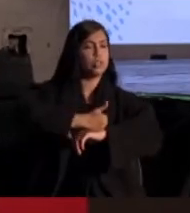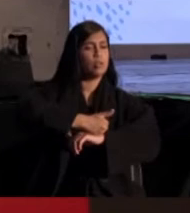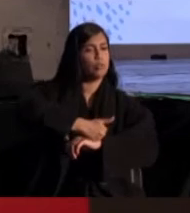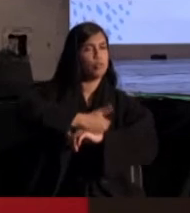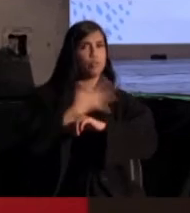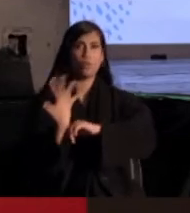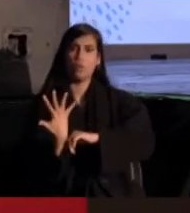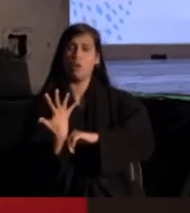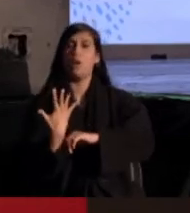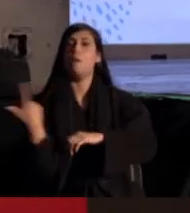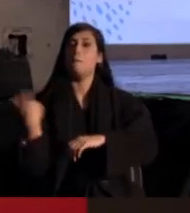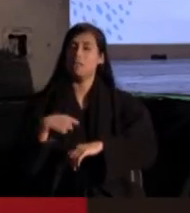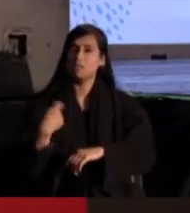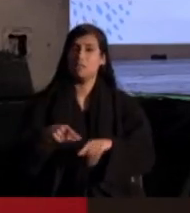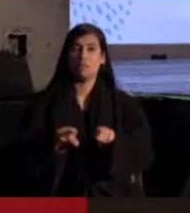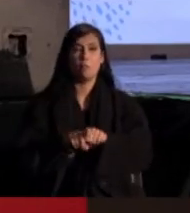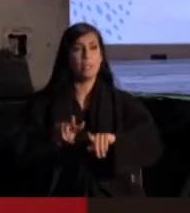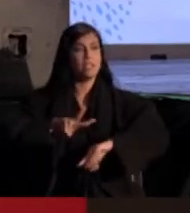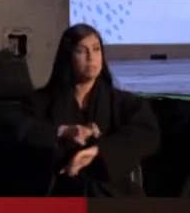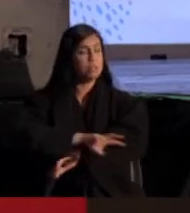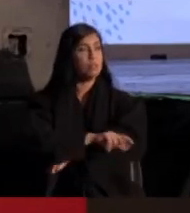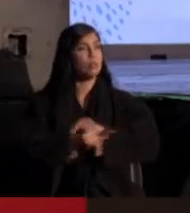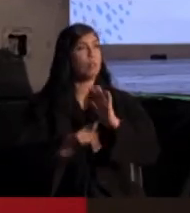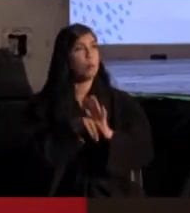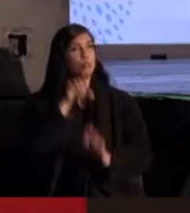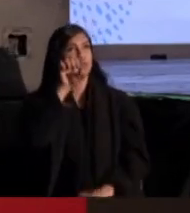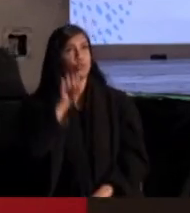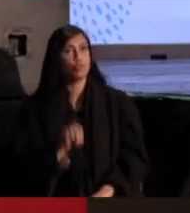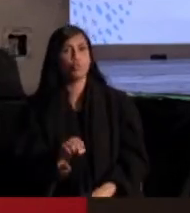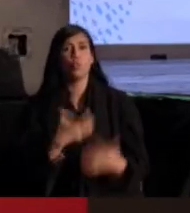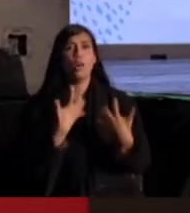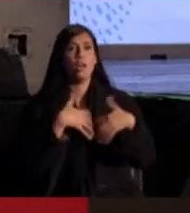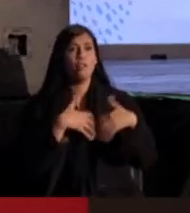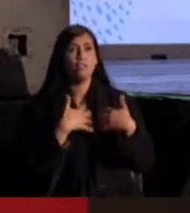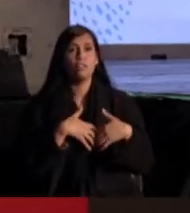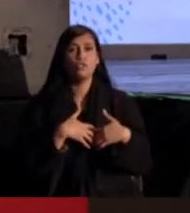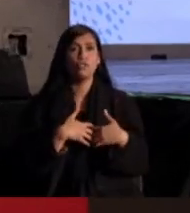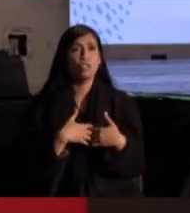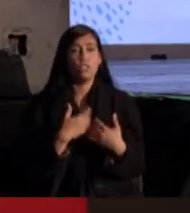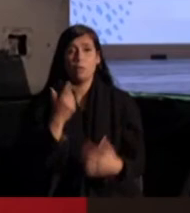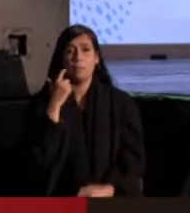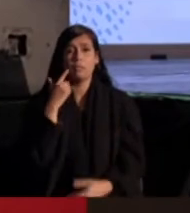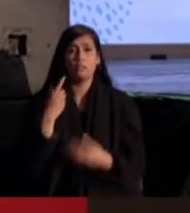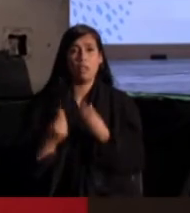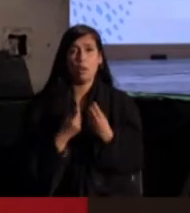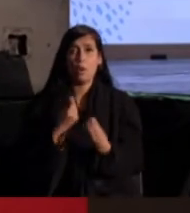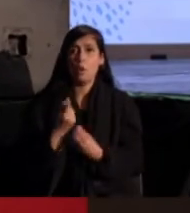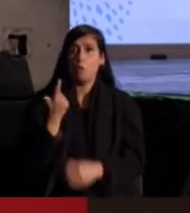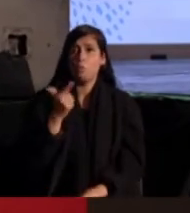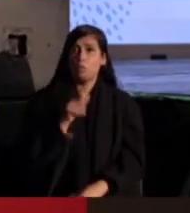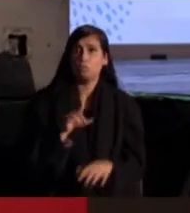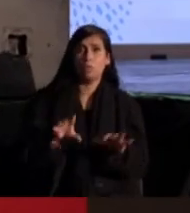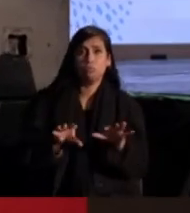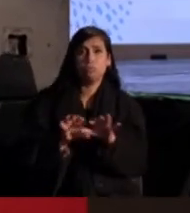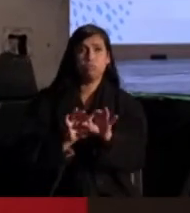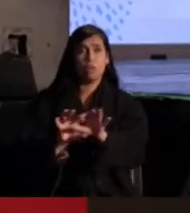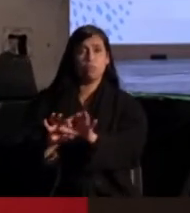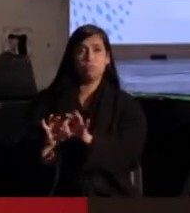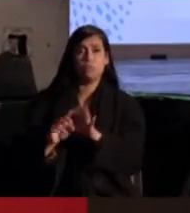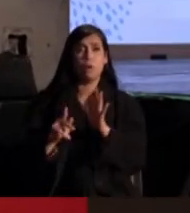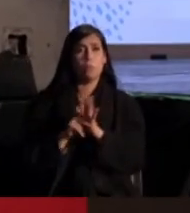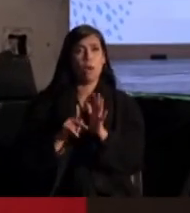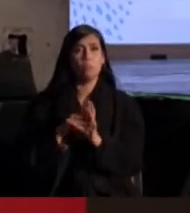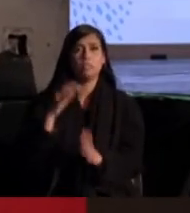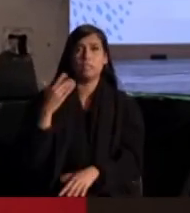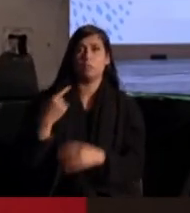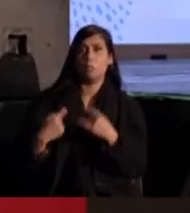abissal, pensar as epistemologias do Sul, né? Pensar esse tipo de relação. Eu entrei pela ciência política, por